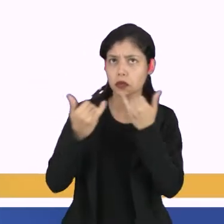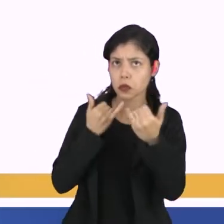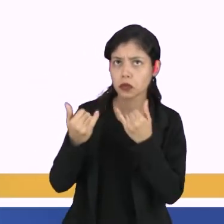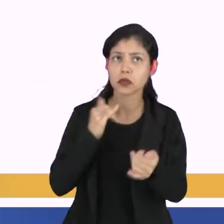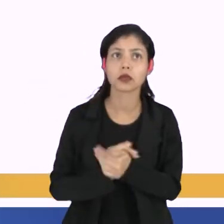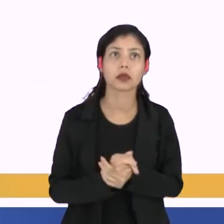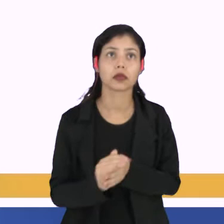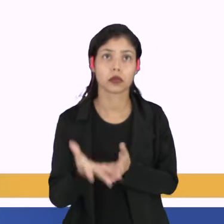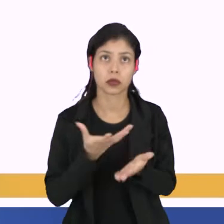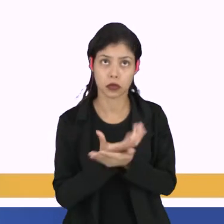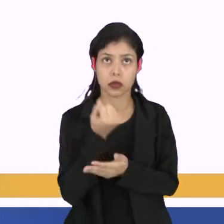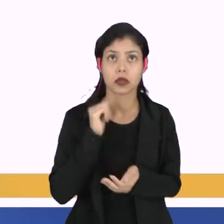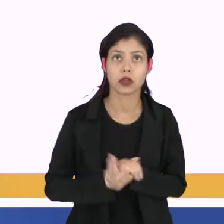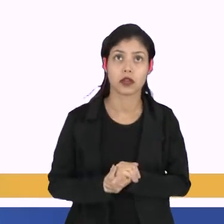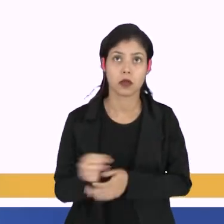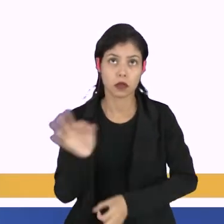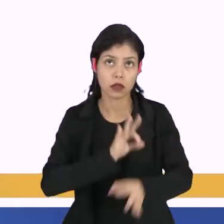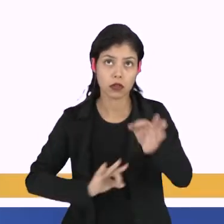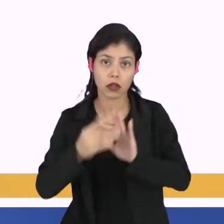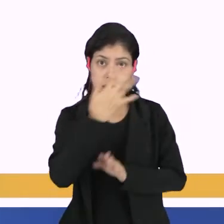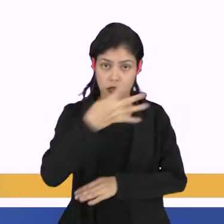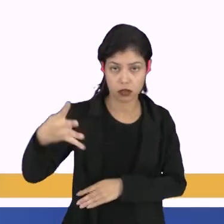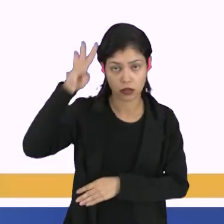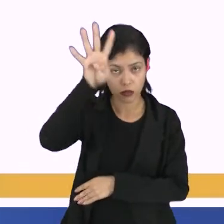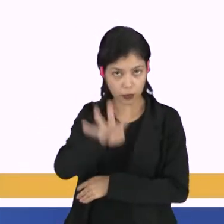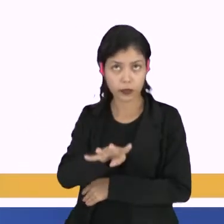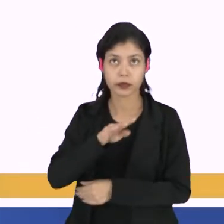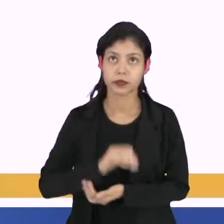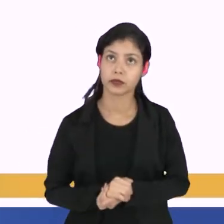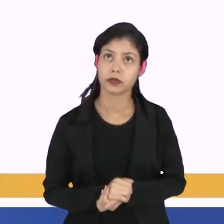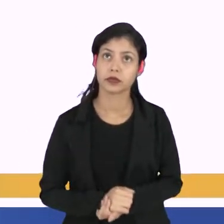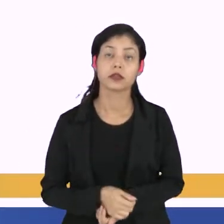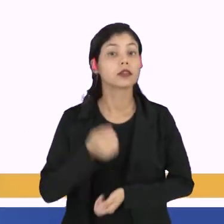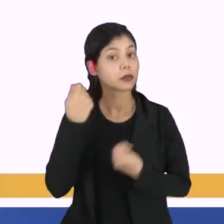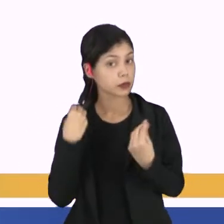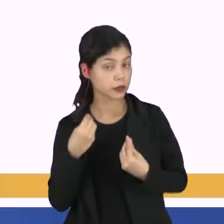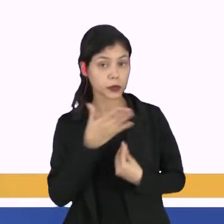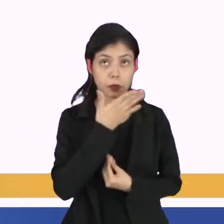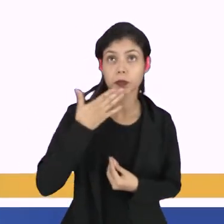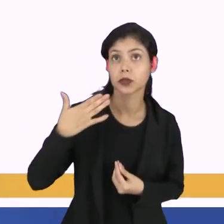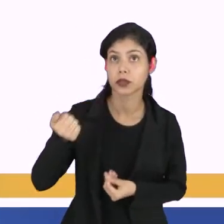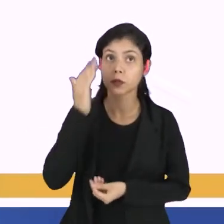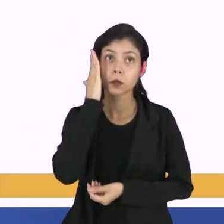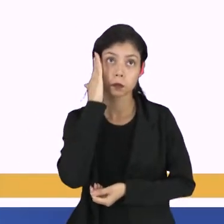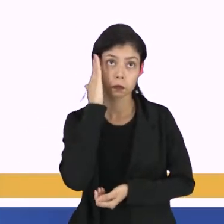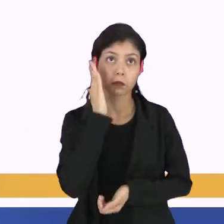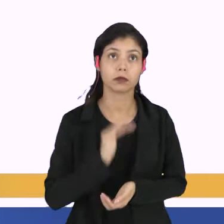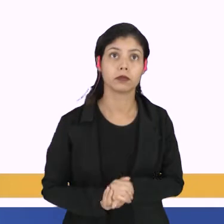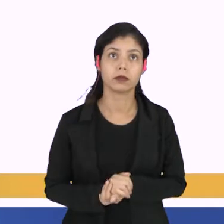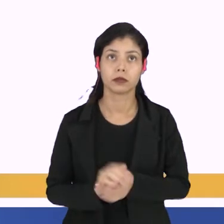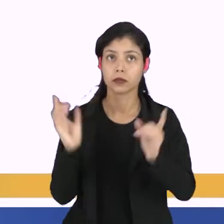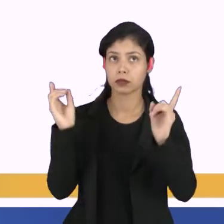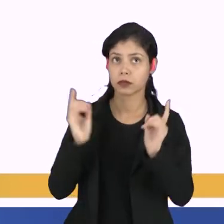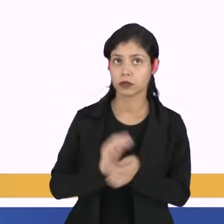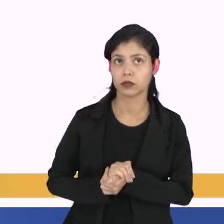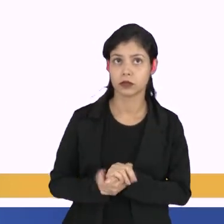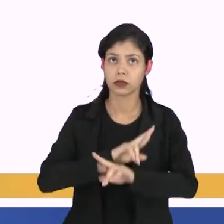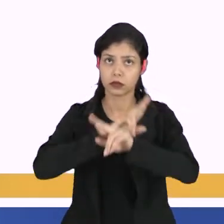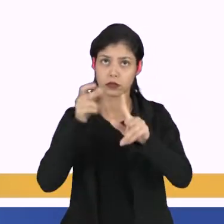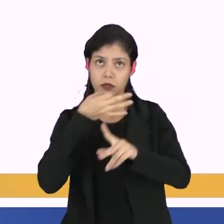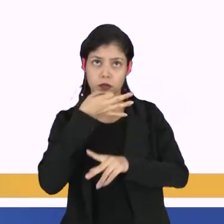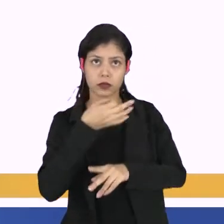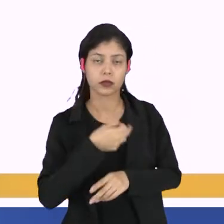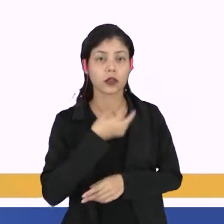informações coletadas devem ser organizadas em uma tabela para que seja melhor entendida nas diferentes opções